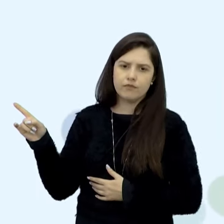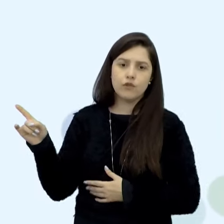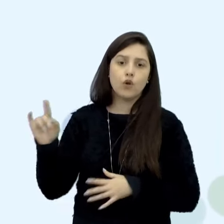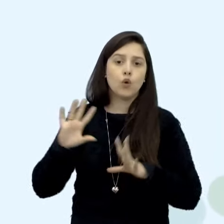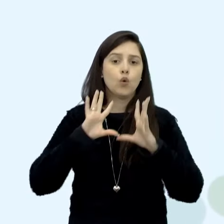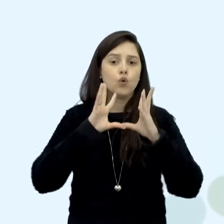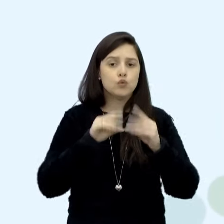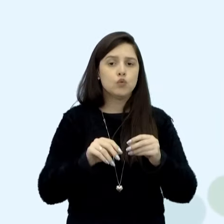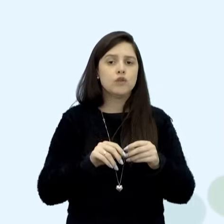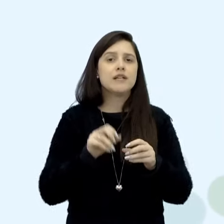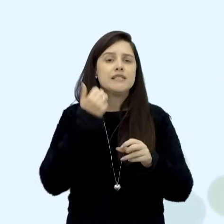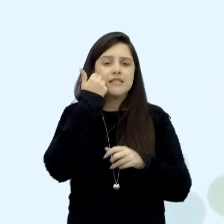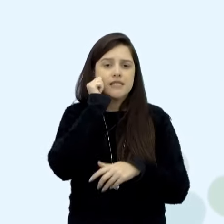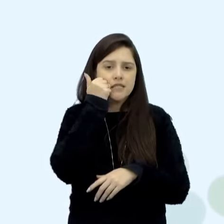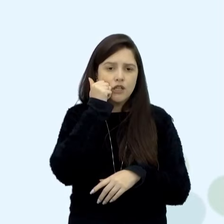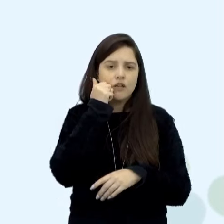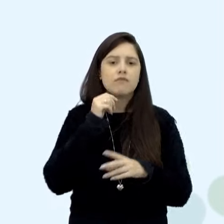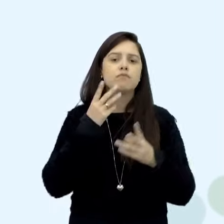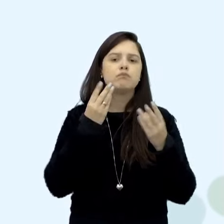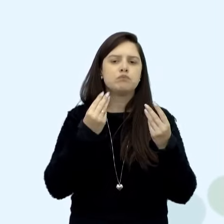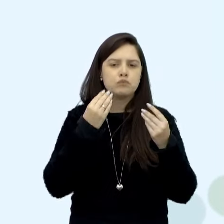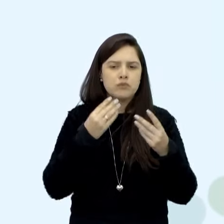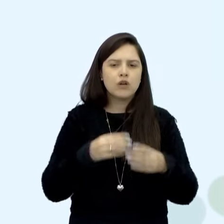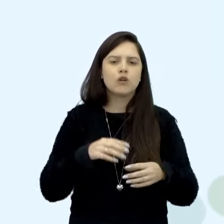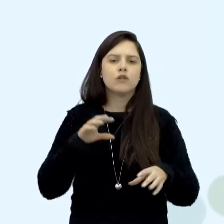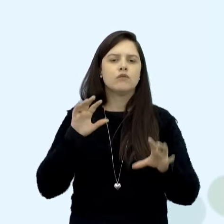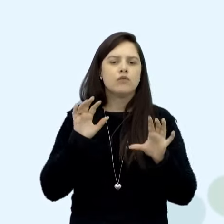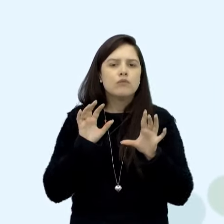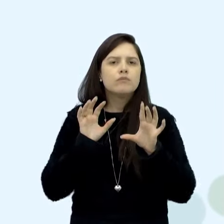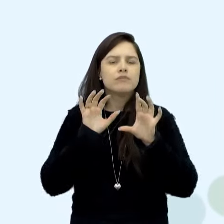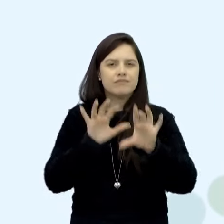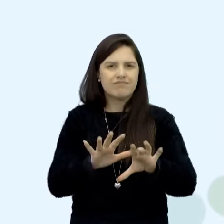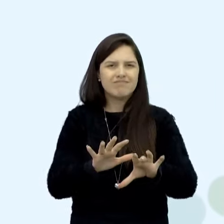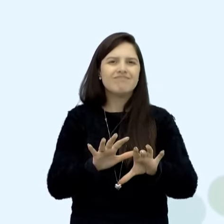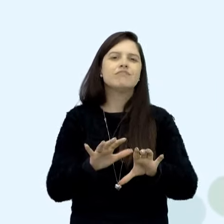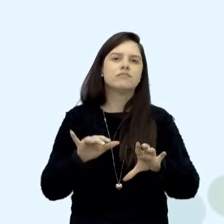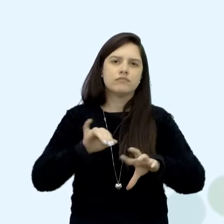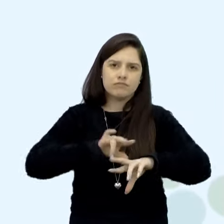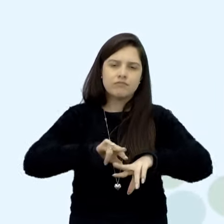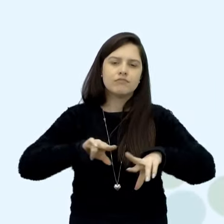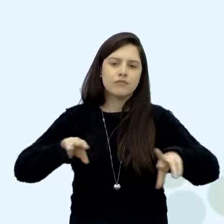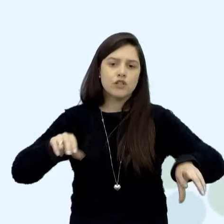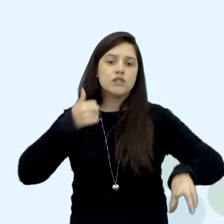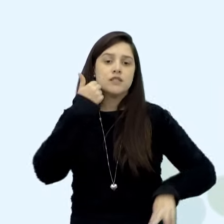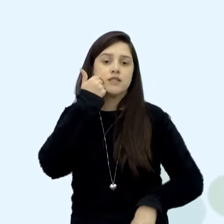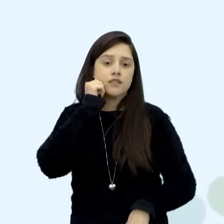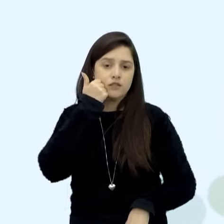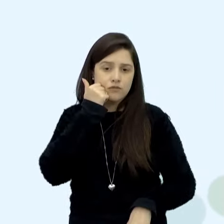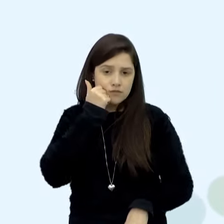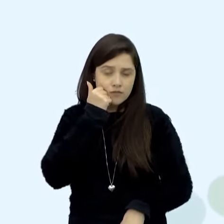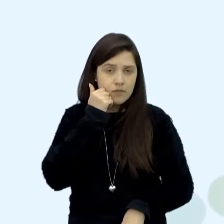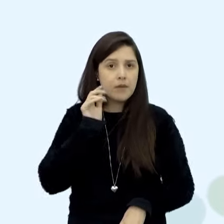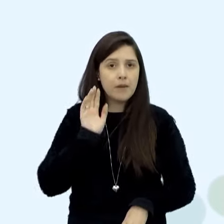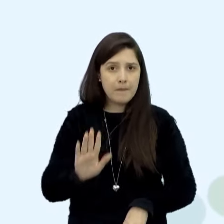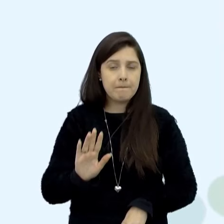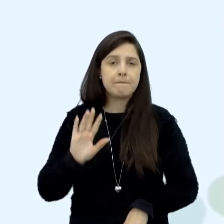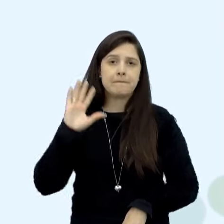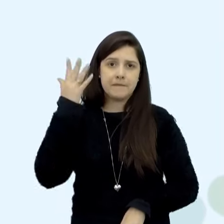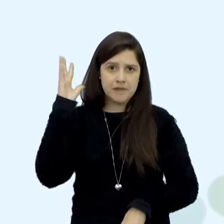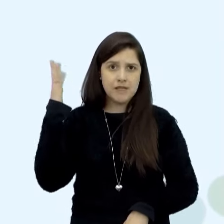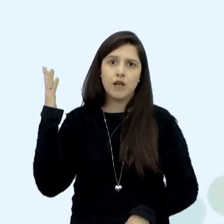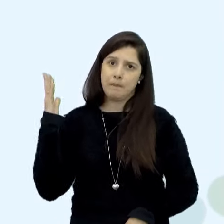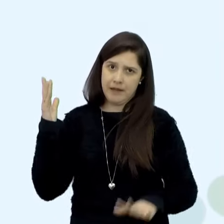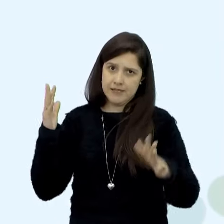Contudo, sua abordagem científica vai muito além desta concepção. Numa abordagem científica, no caso,